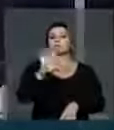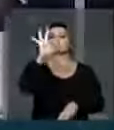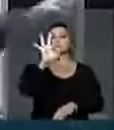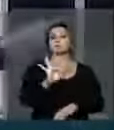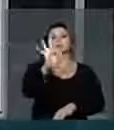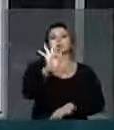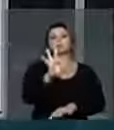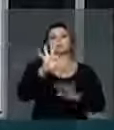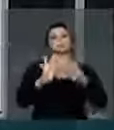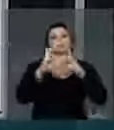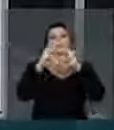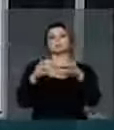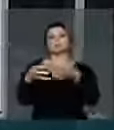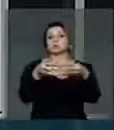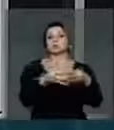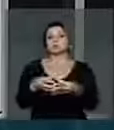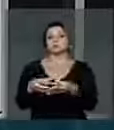45% de todo o bolo.